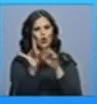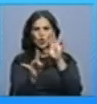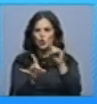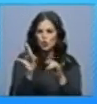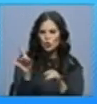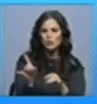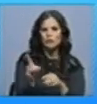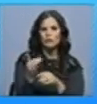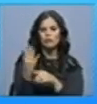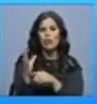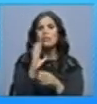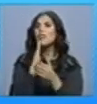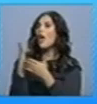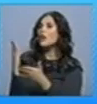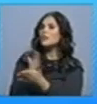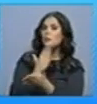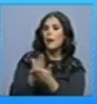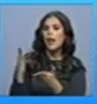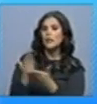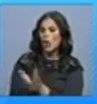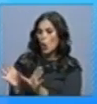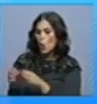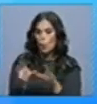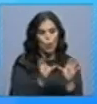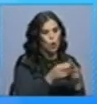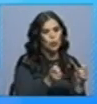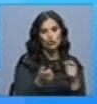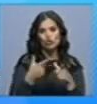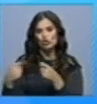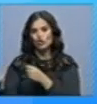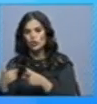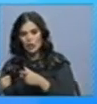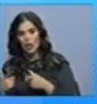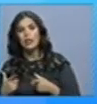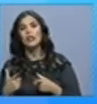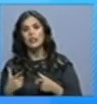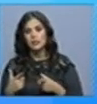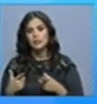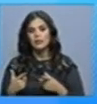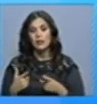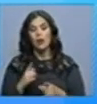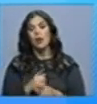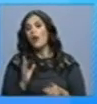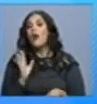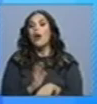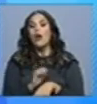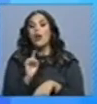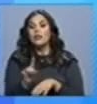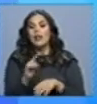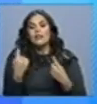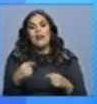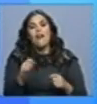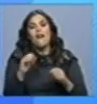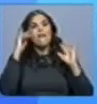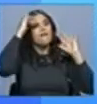a clara distinção de populações de estrelas, da composição química das estrelas da Via Láctea. E, portanto, temos aqui uma Via